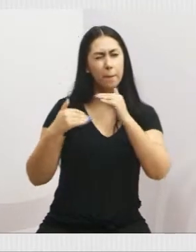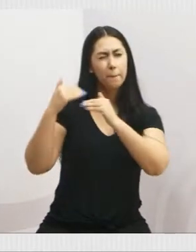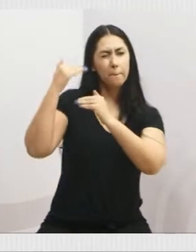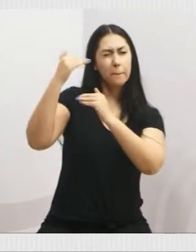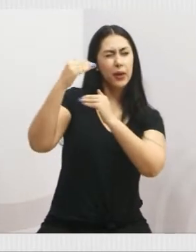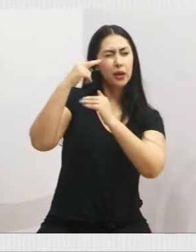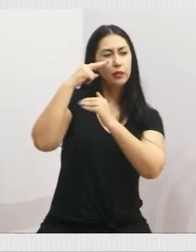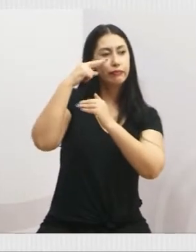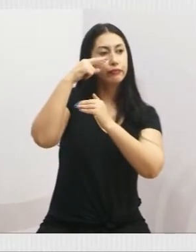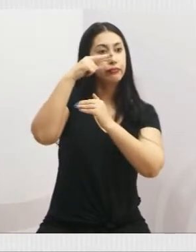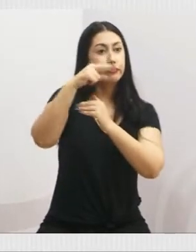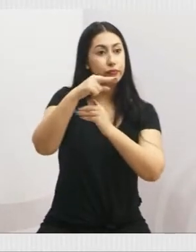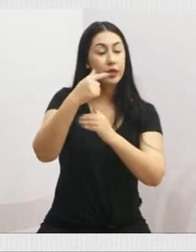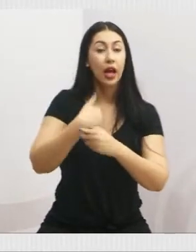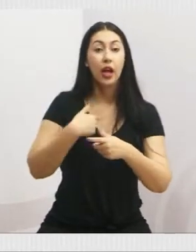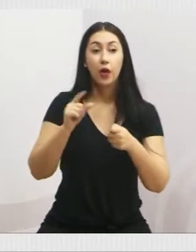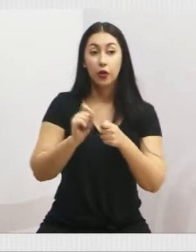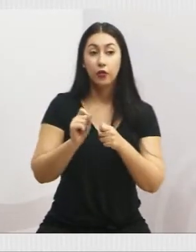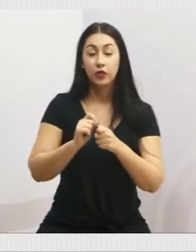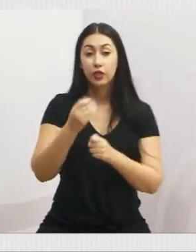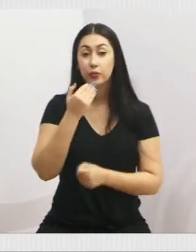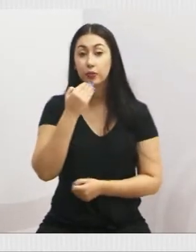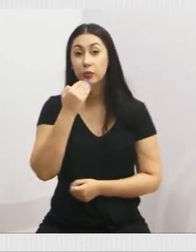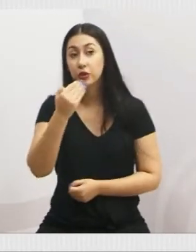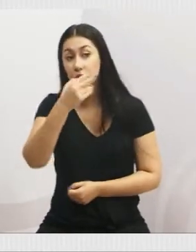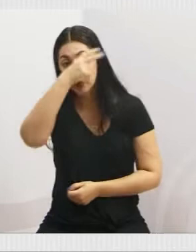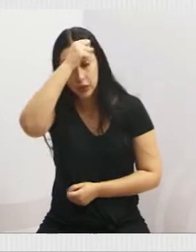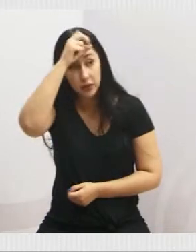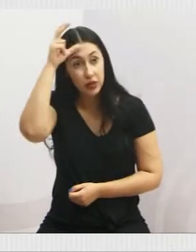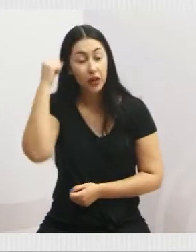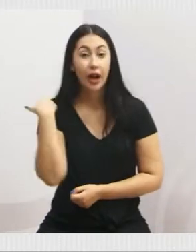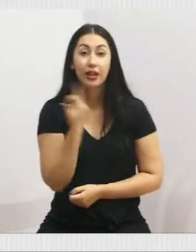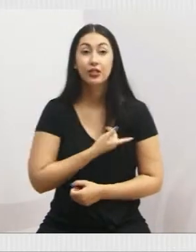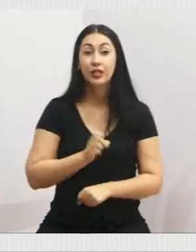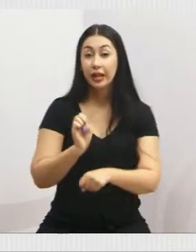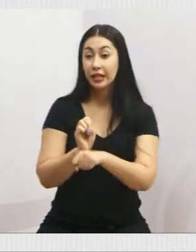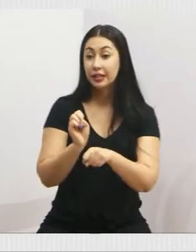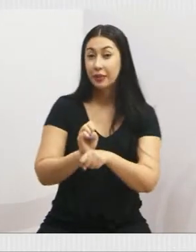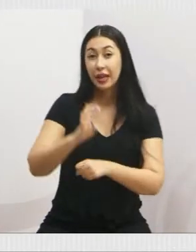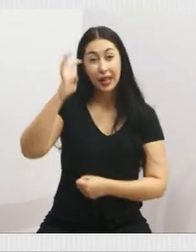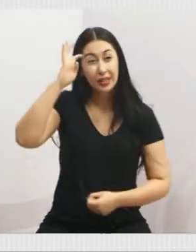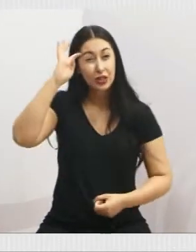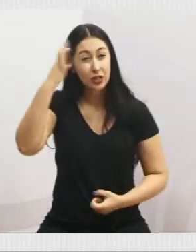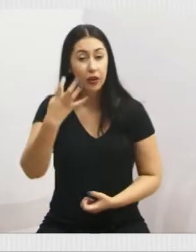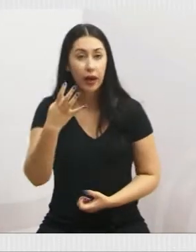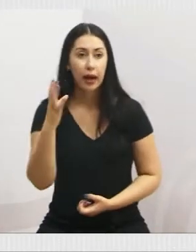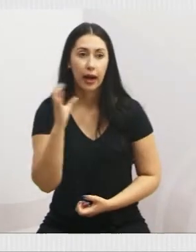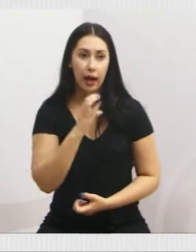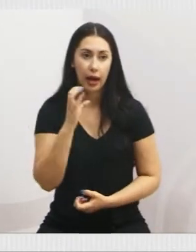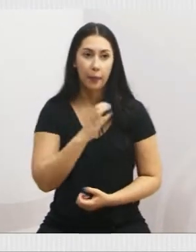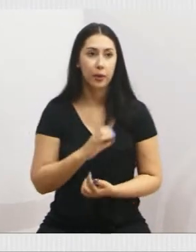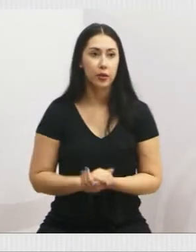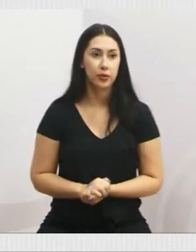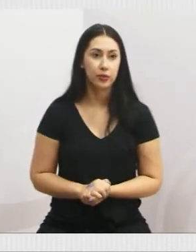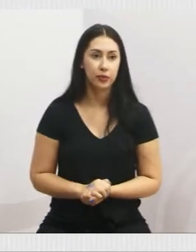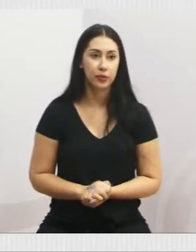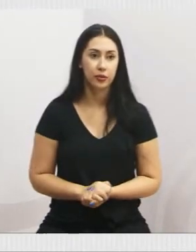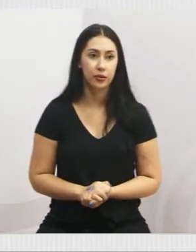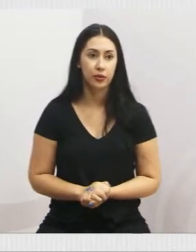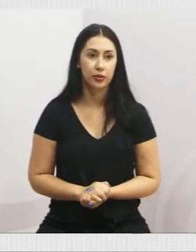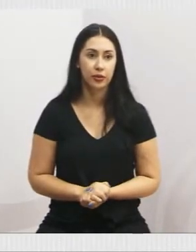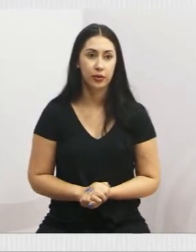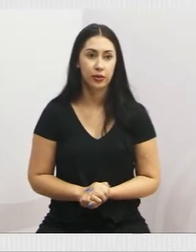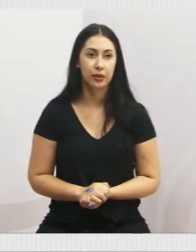pista, eu fiz um pedido para a prefeitura e a gente espera providências urgentes. Eu fui abordado aqui por